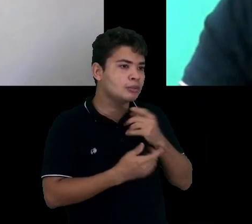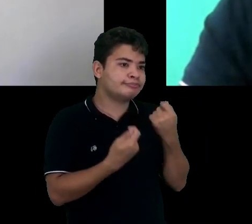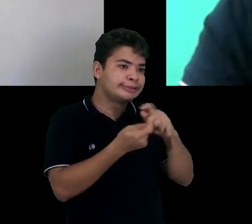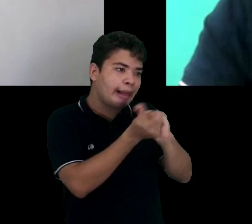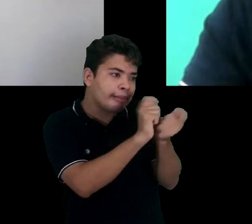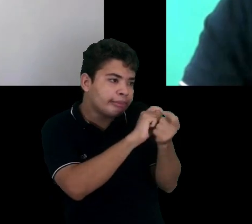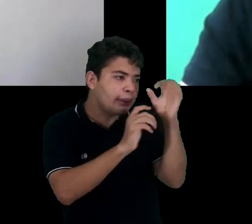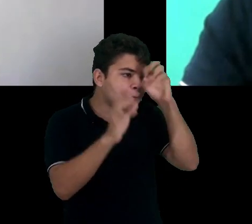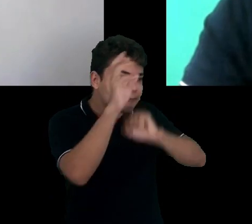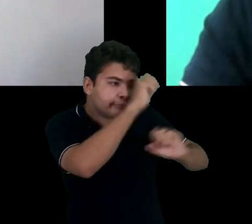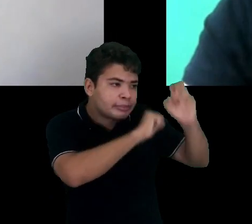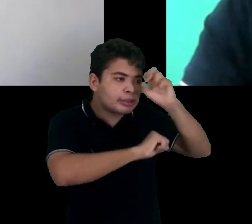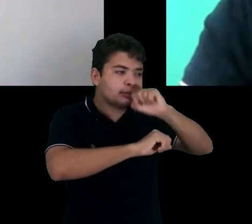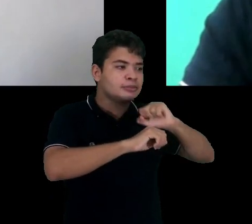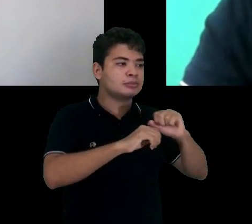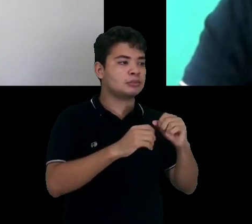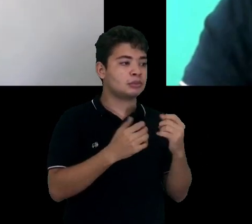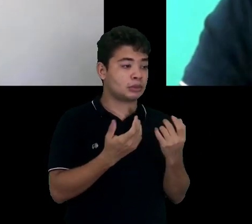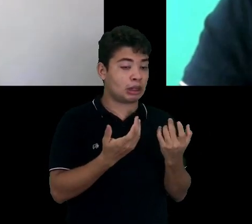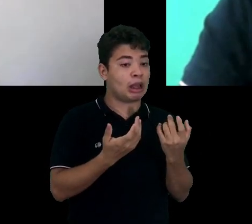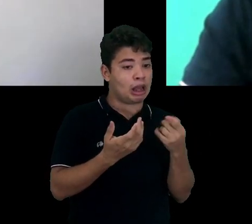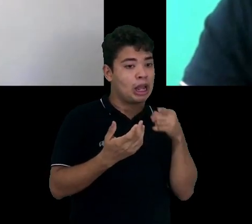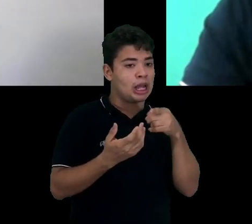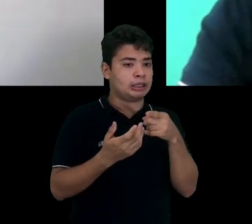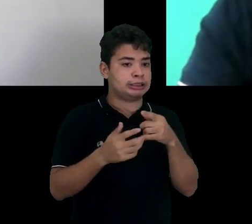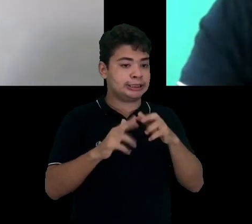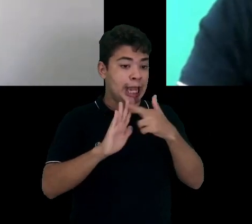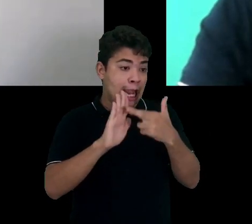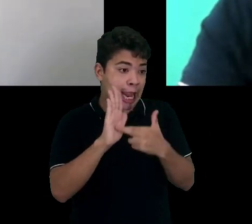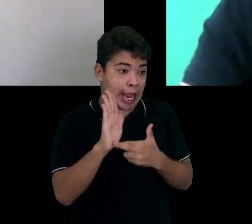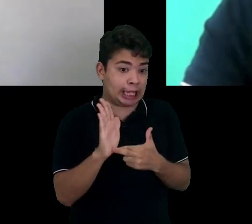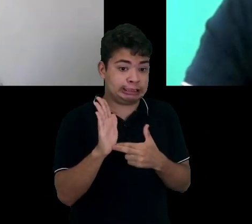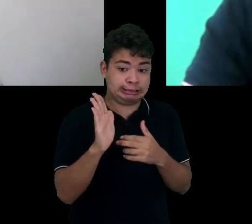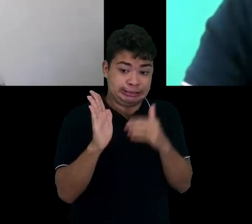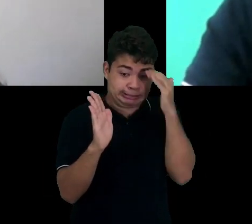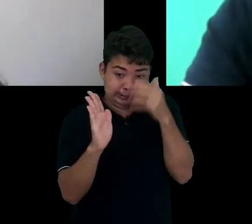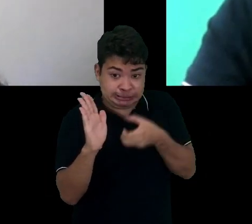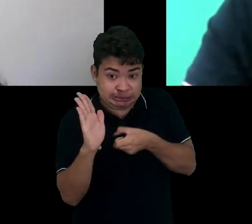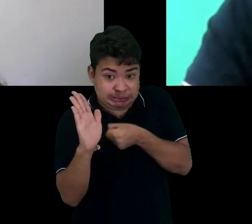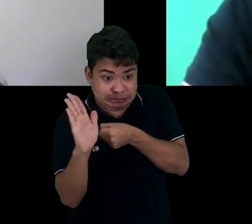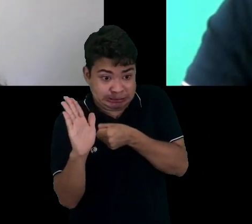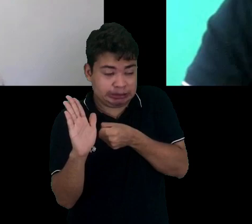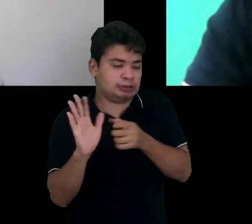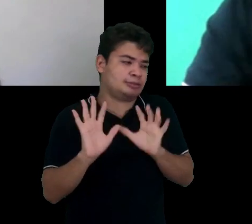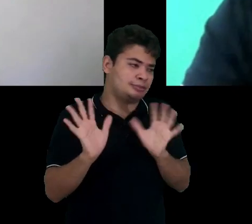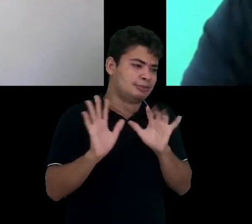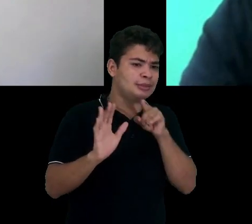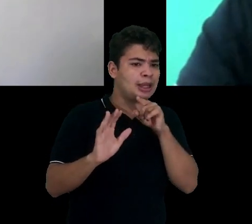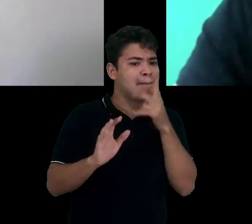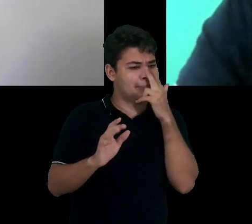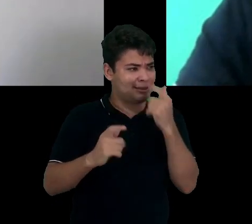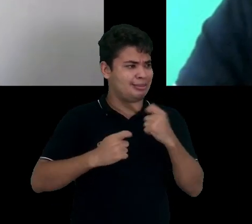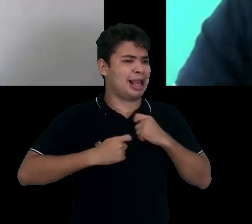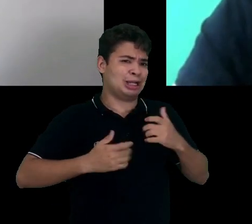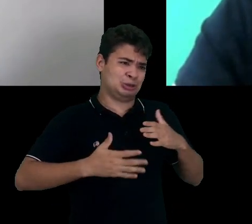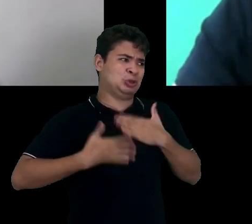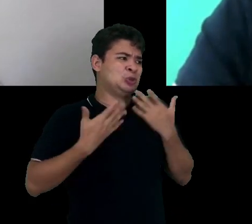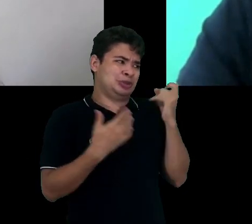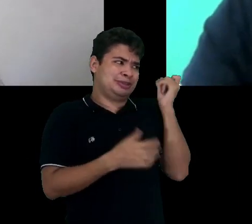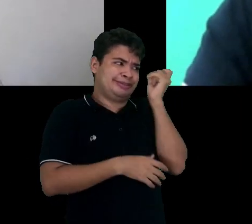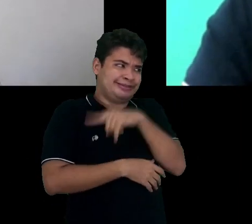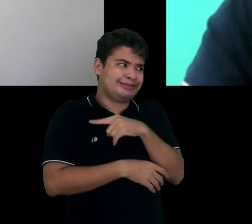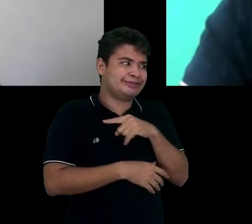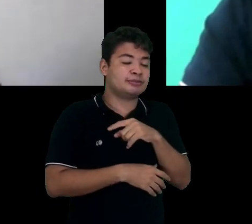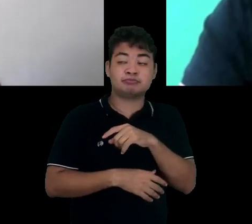se adaptando mesmo e não tentar ficar tão presa a regras, né? Porque Exato. elas realmente assustam a gente, não tem